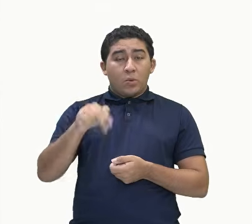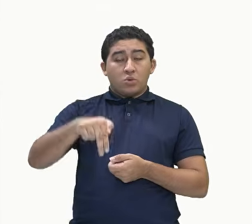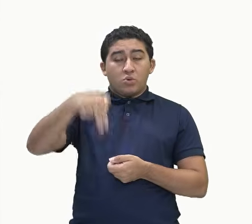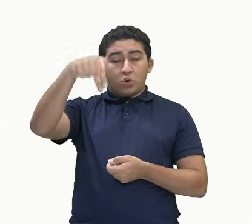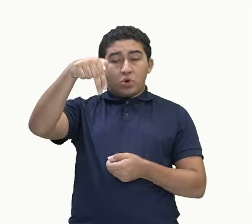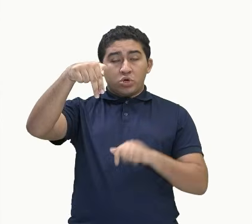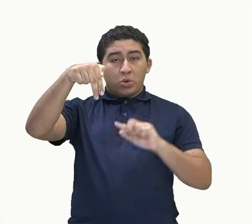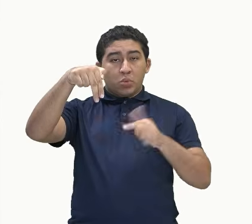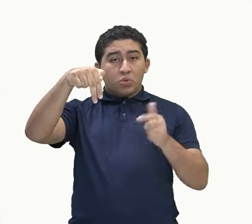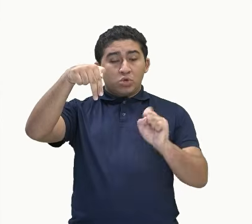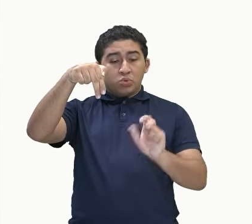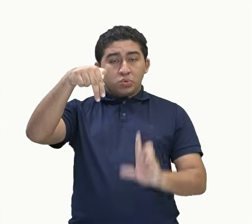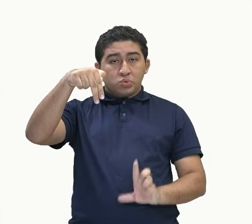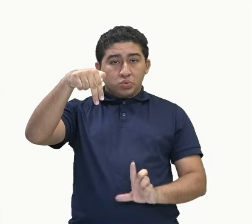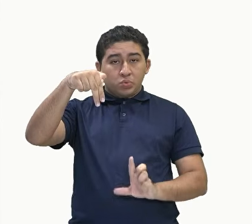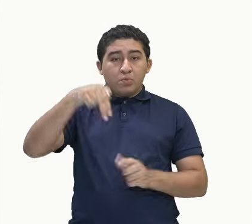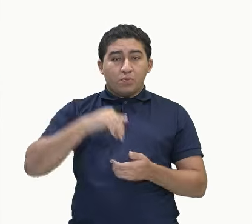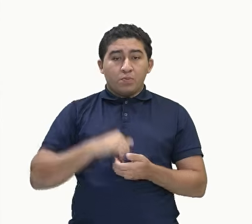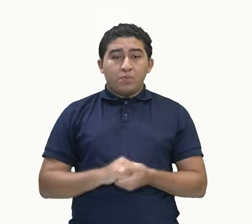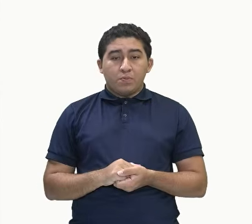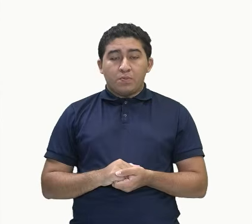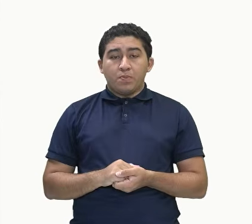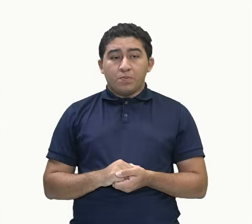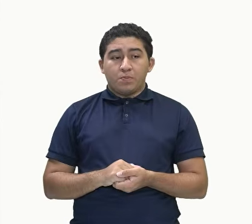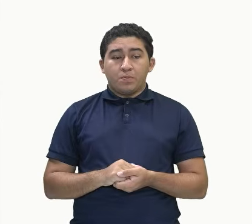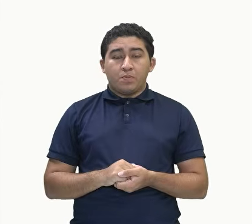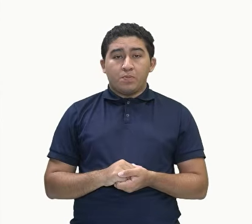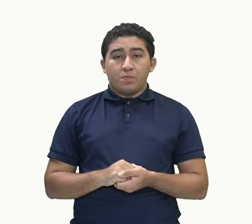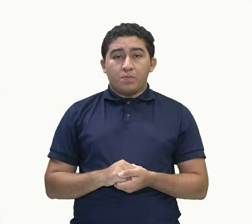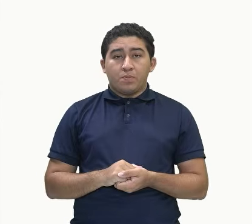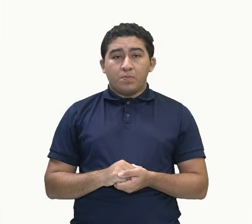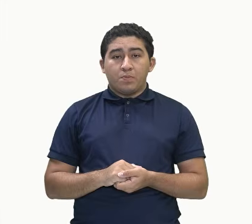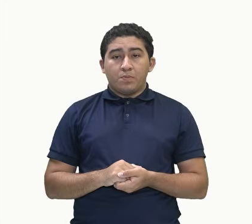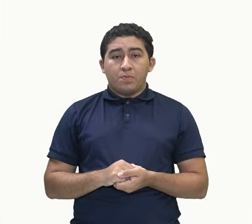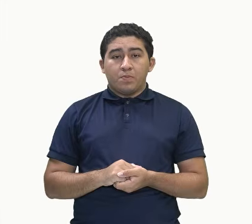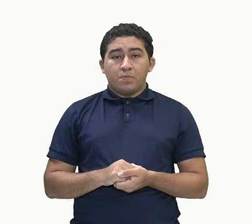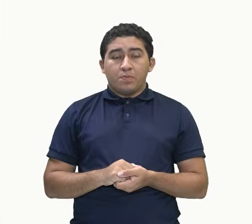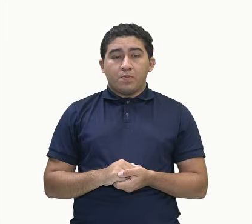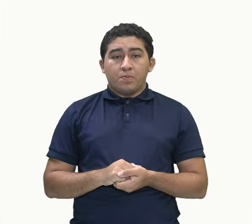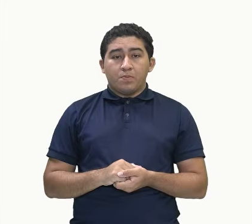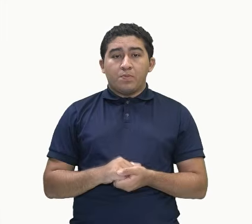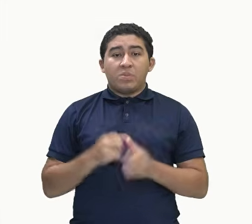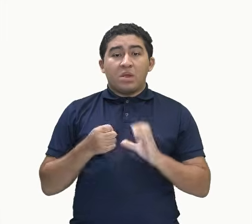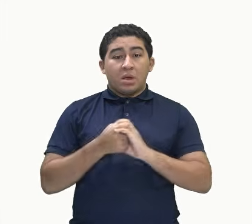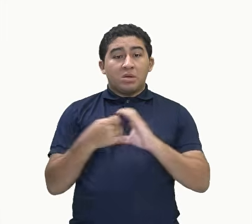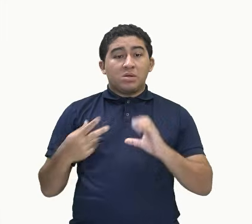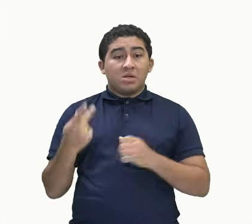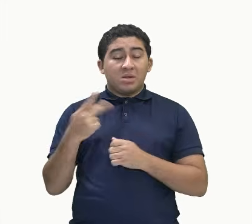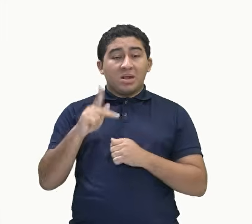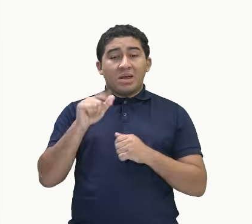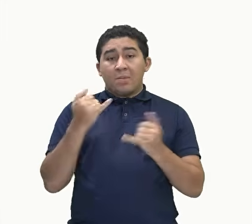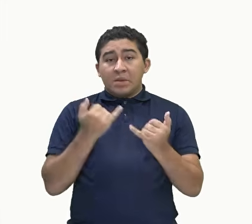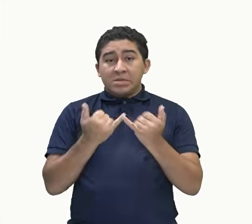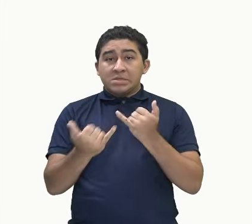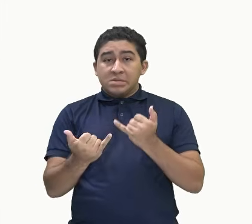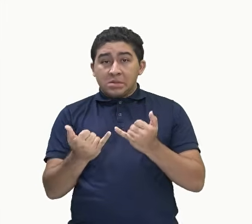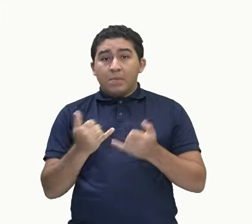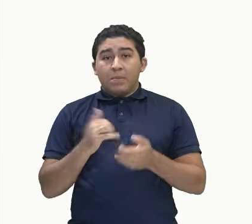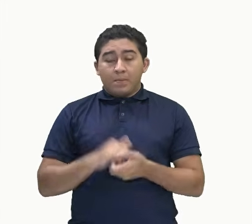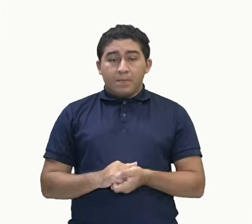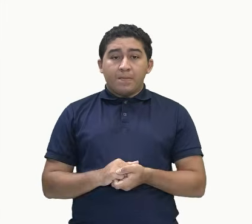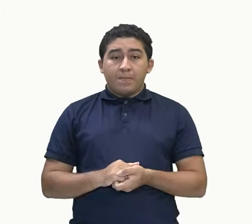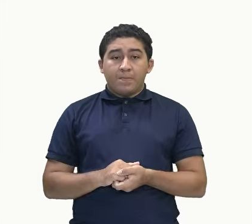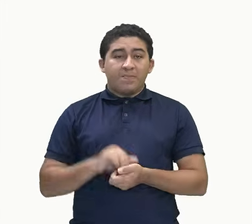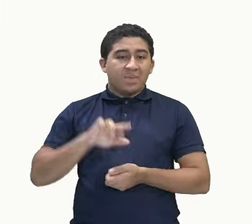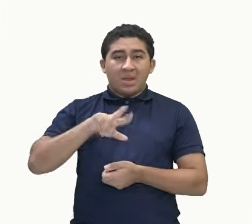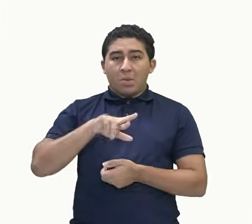e temos a outra que está no hemisfério sul. As características são semelhantes, tá? Não